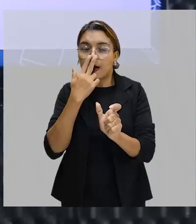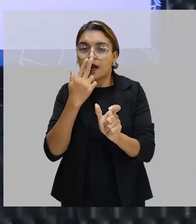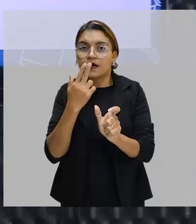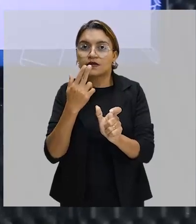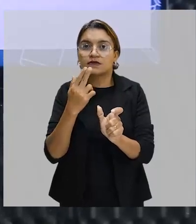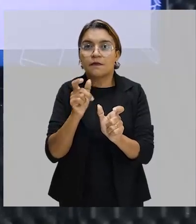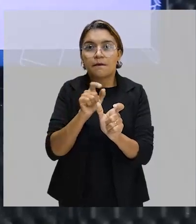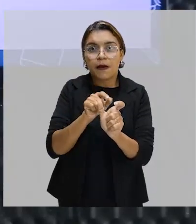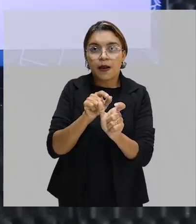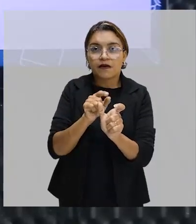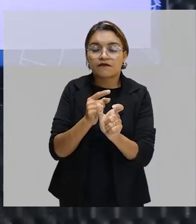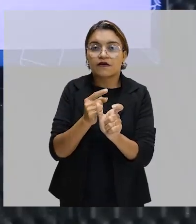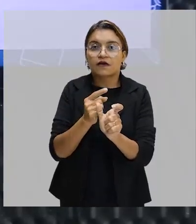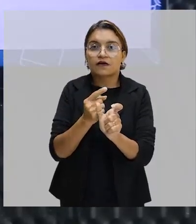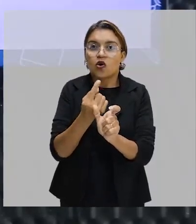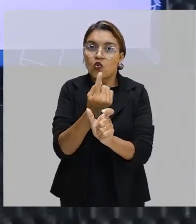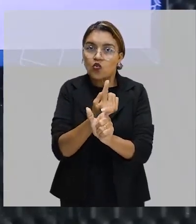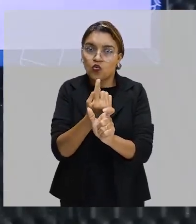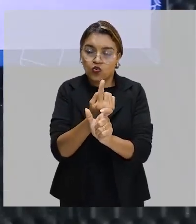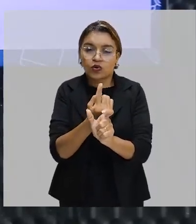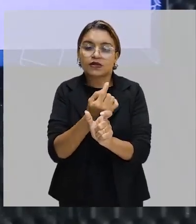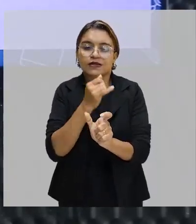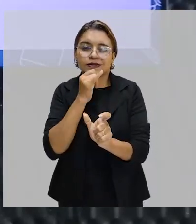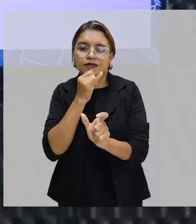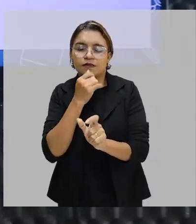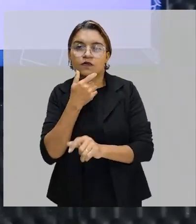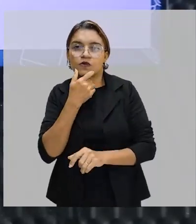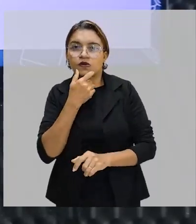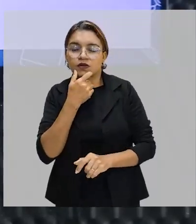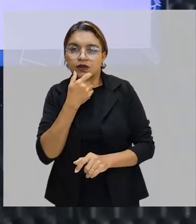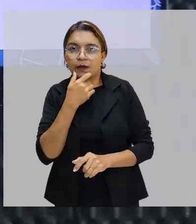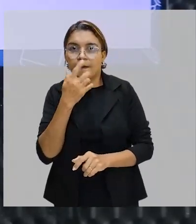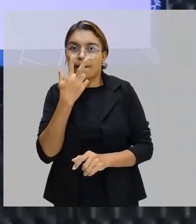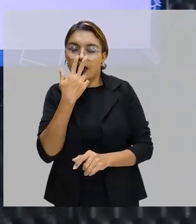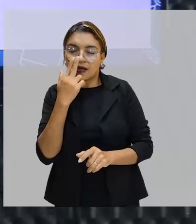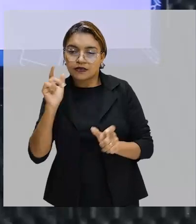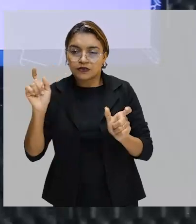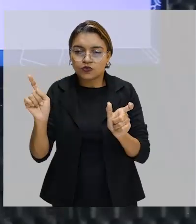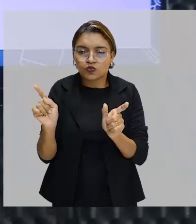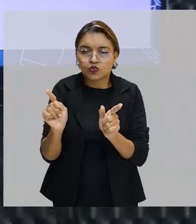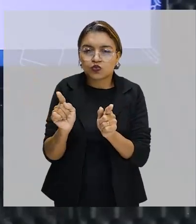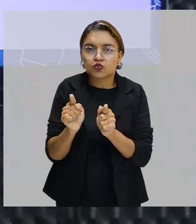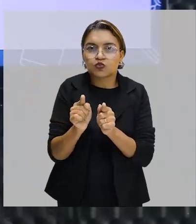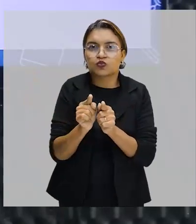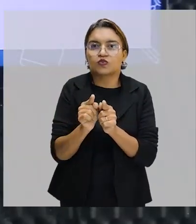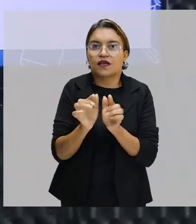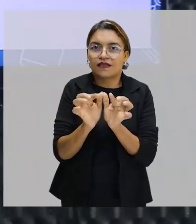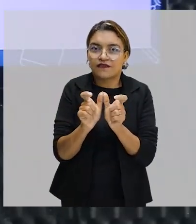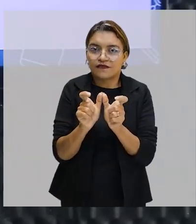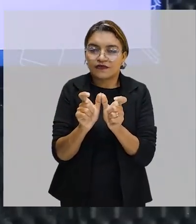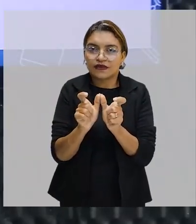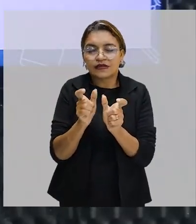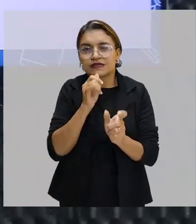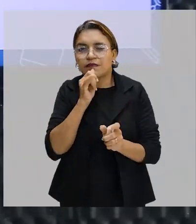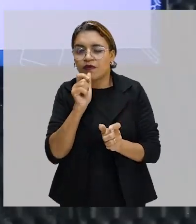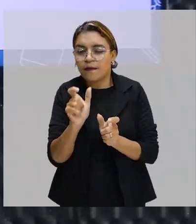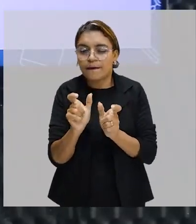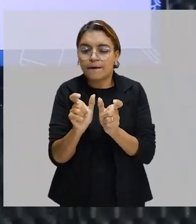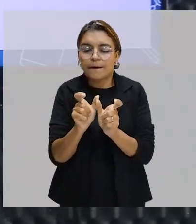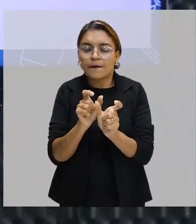um termo da língua inglesa que se refere a você encurtar, você diminuir o tamanho das